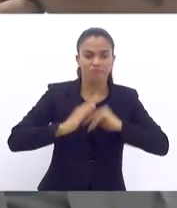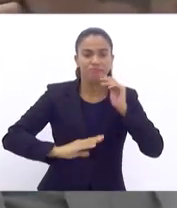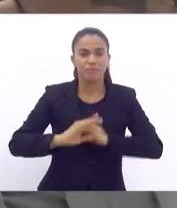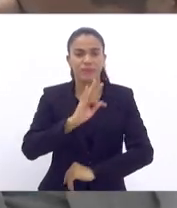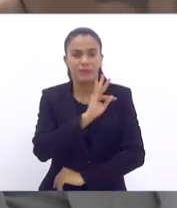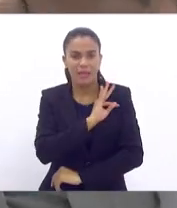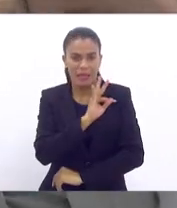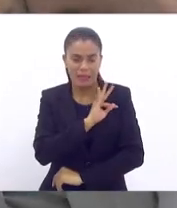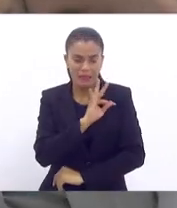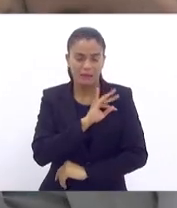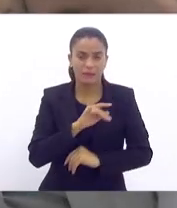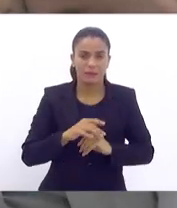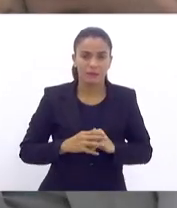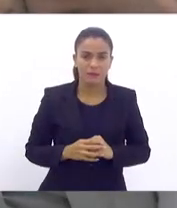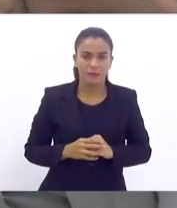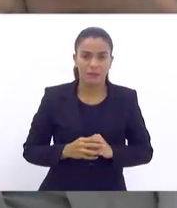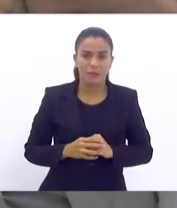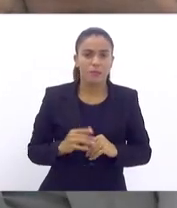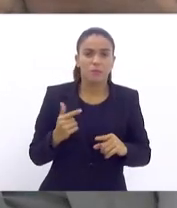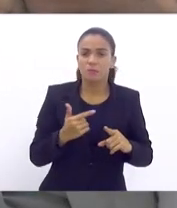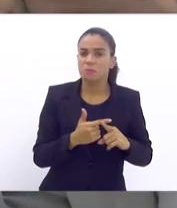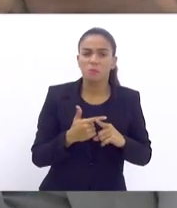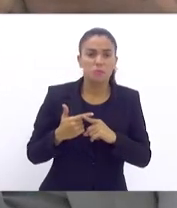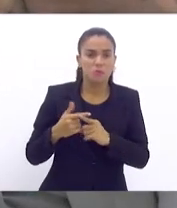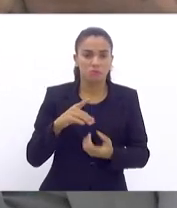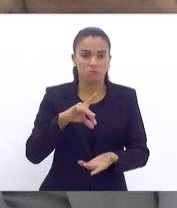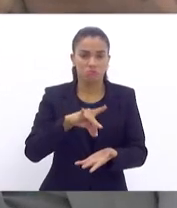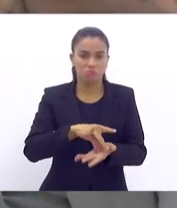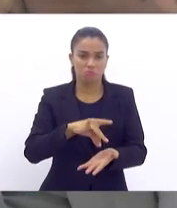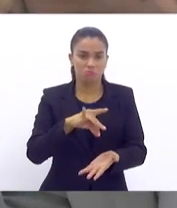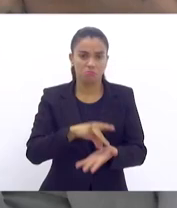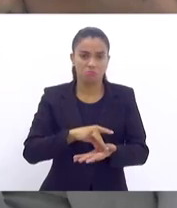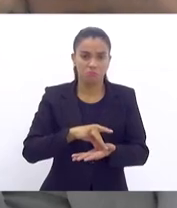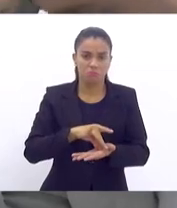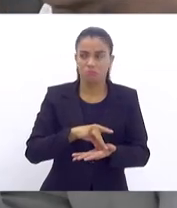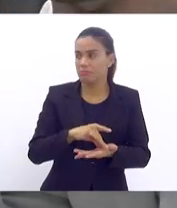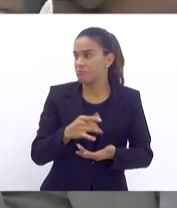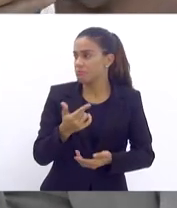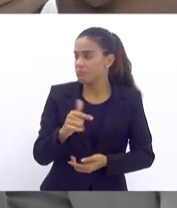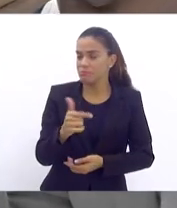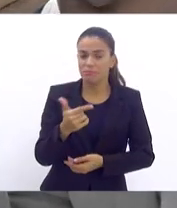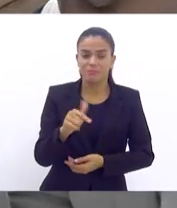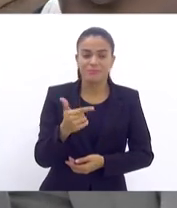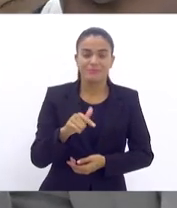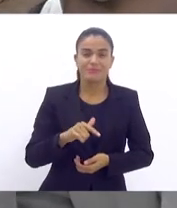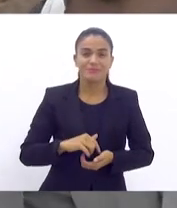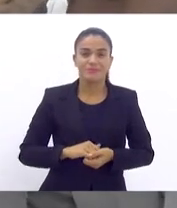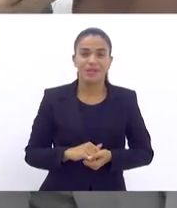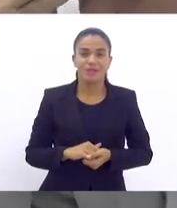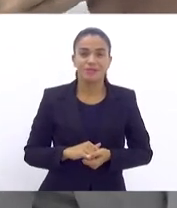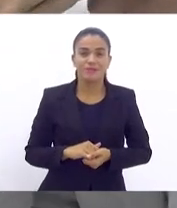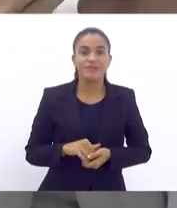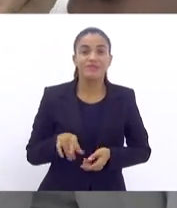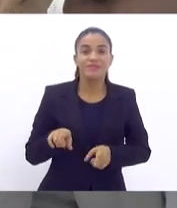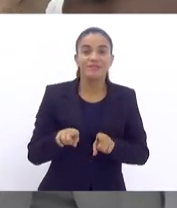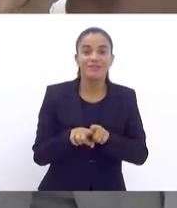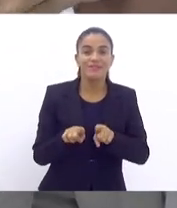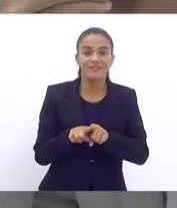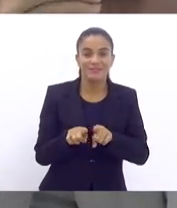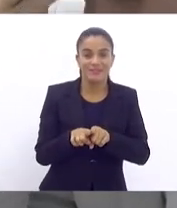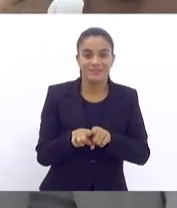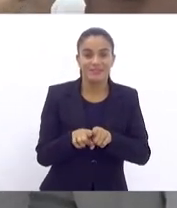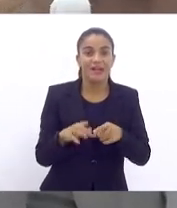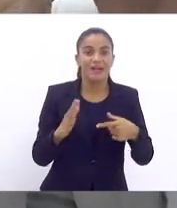fato porque na realidade ele não tá ele não tá crescendo uma nova modalidade